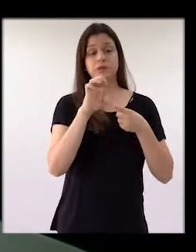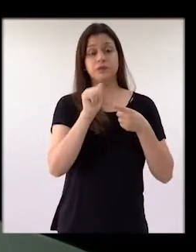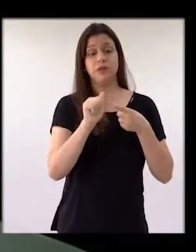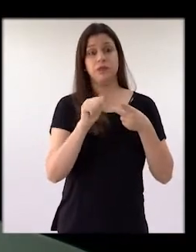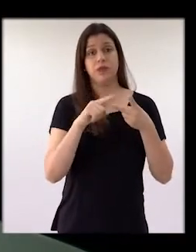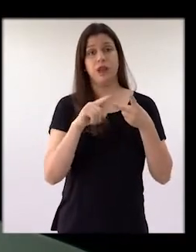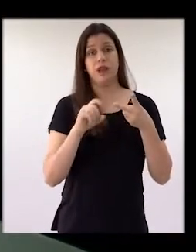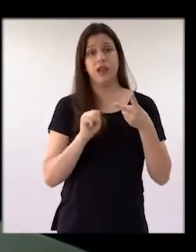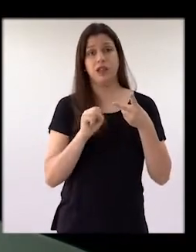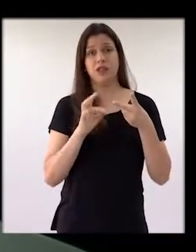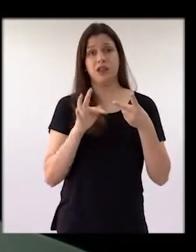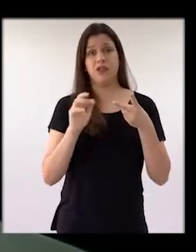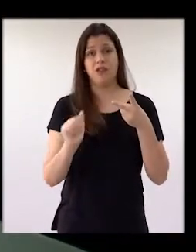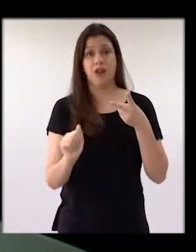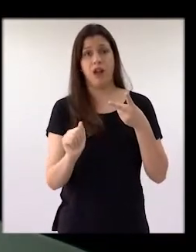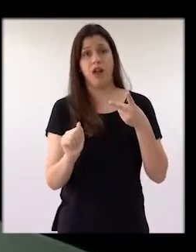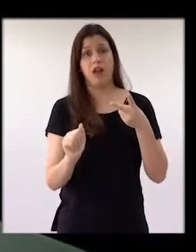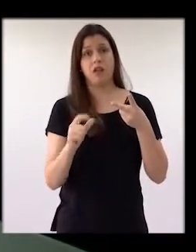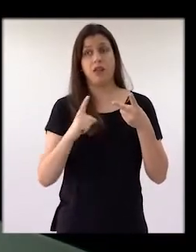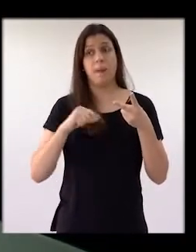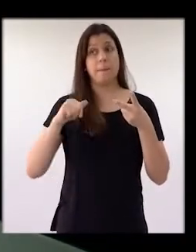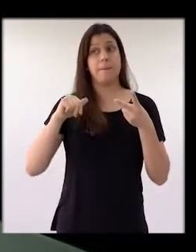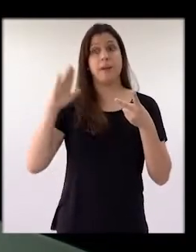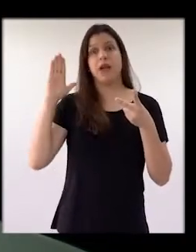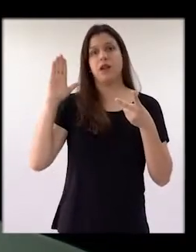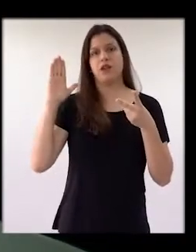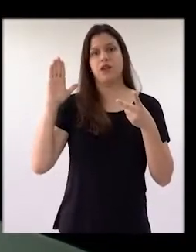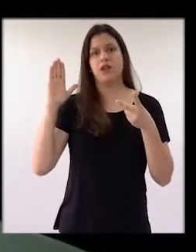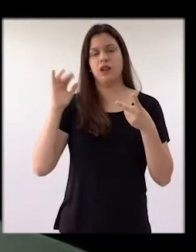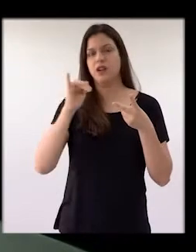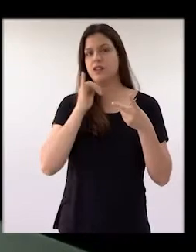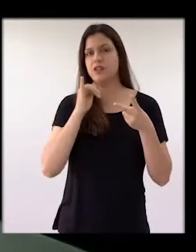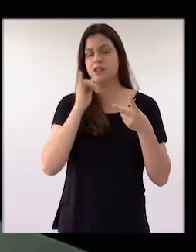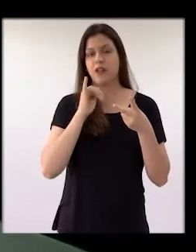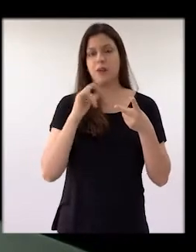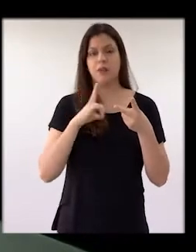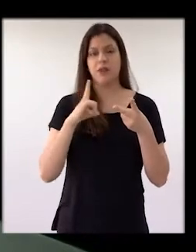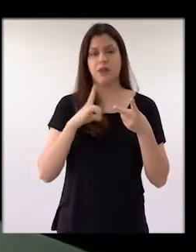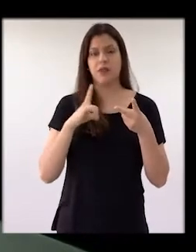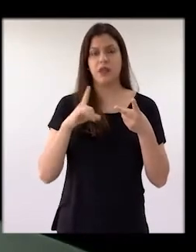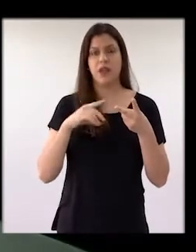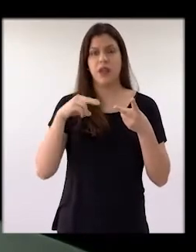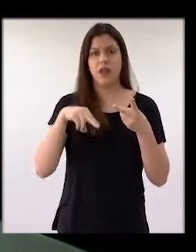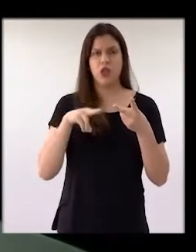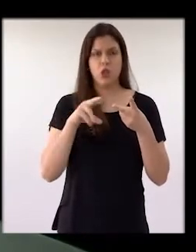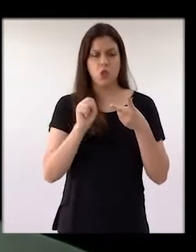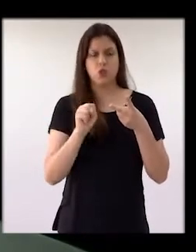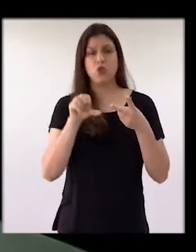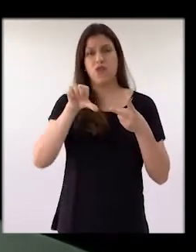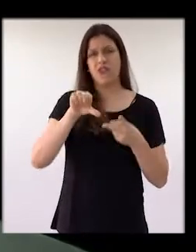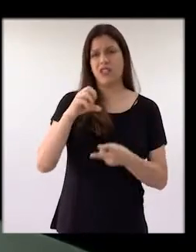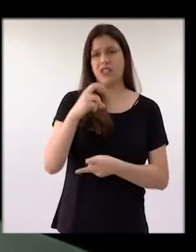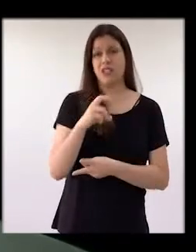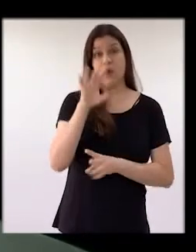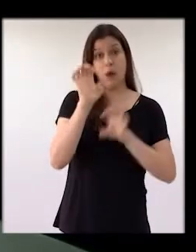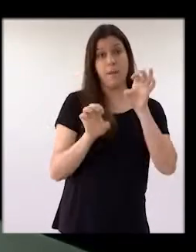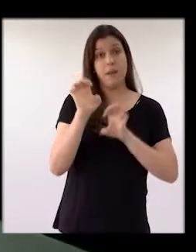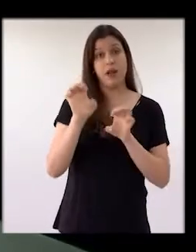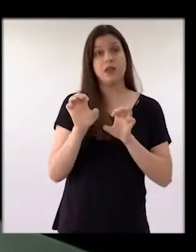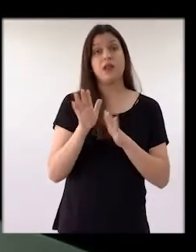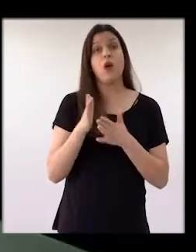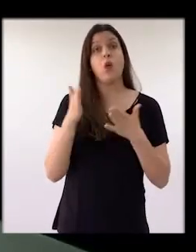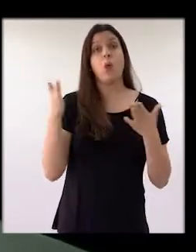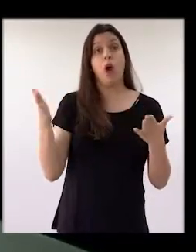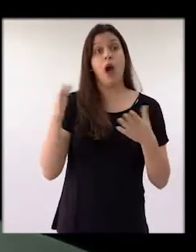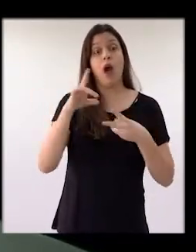isso para a DEA, né? SFA a gente considera o maior valor, então pode ser 0,98. Então, a gente teve DMUs, né, que seriam os provedores, essas